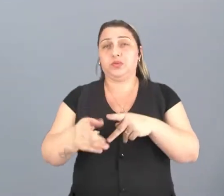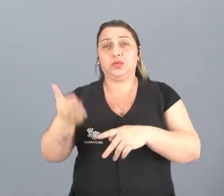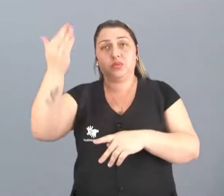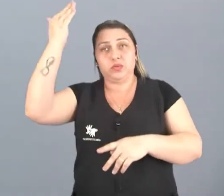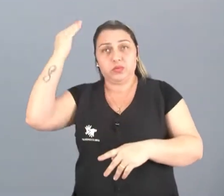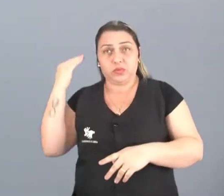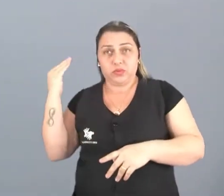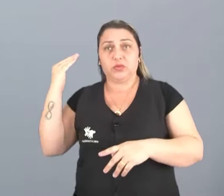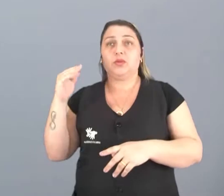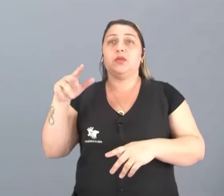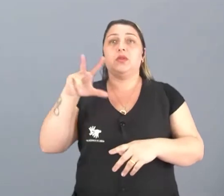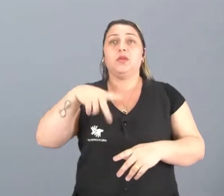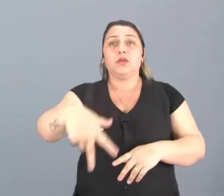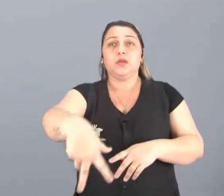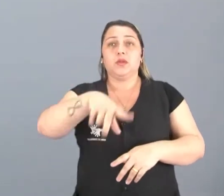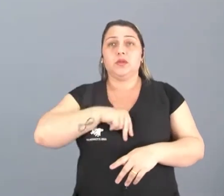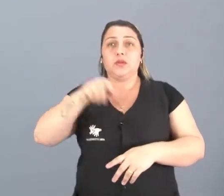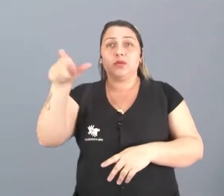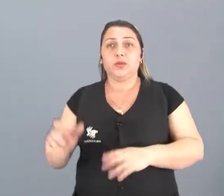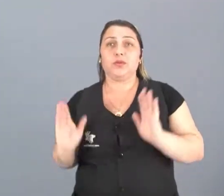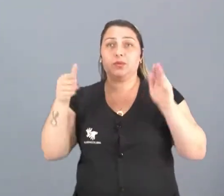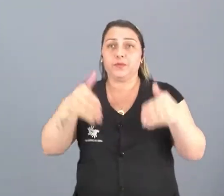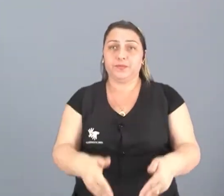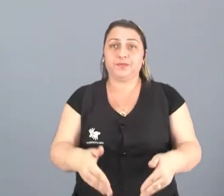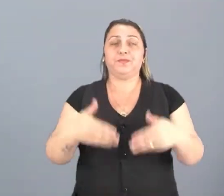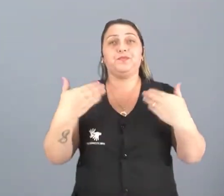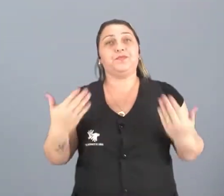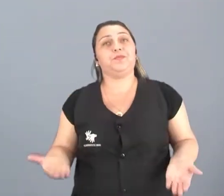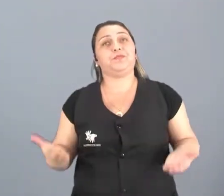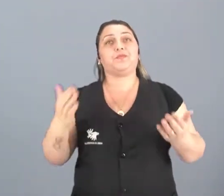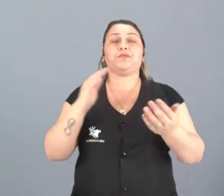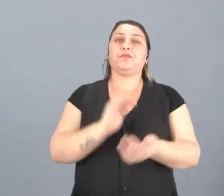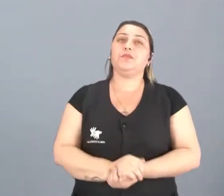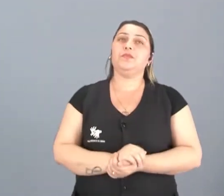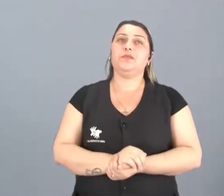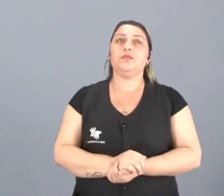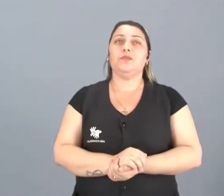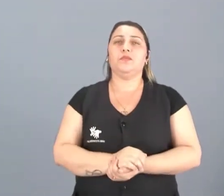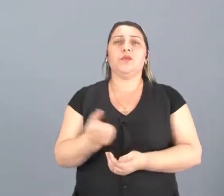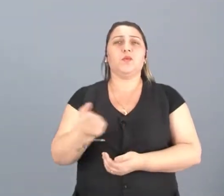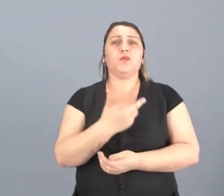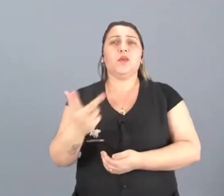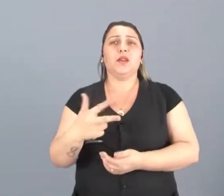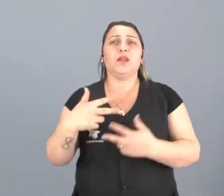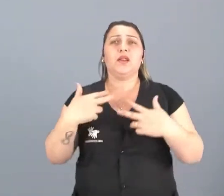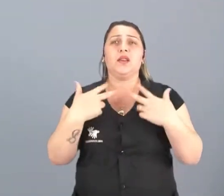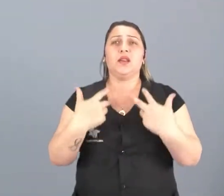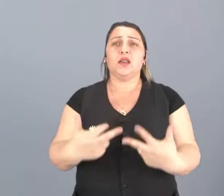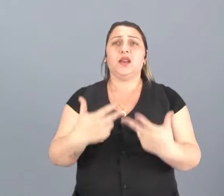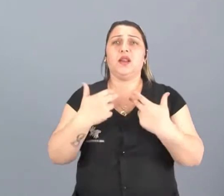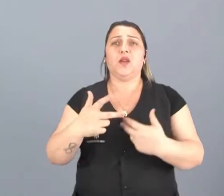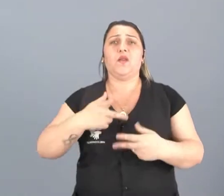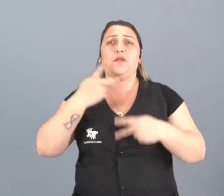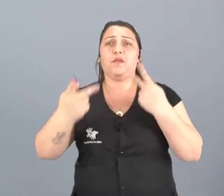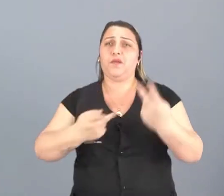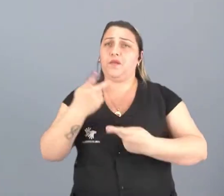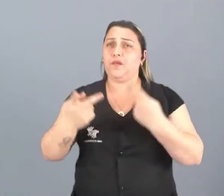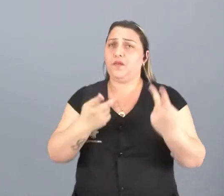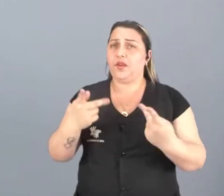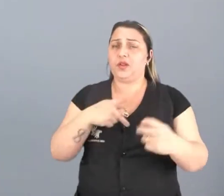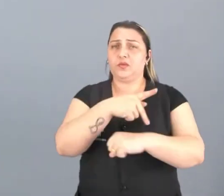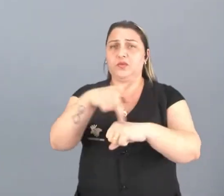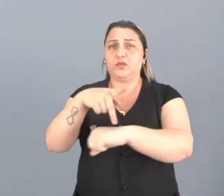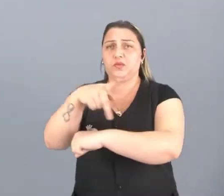época em que os portugueses chegaram. Então, quantas línguas, quantos idiomas se falavam no meio